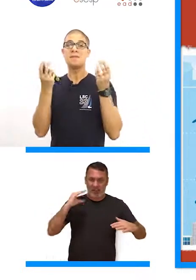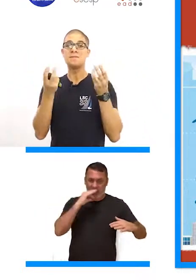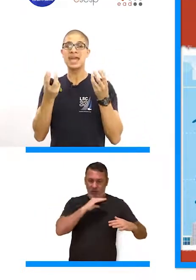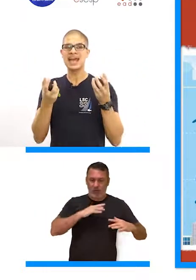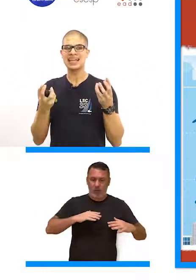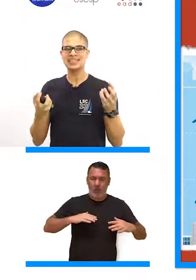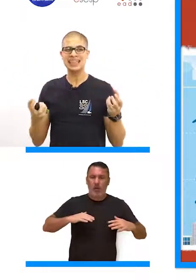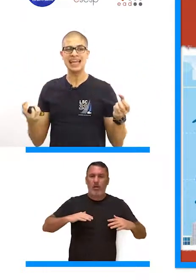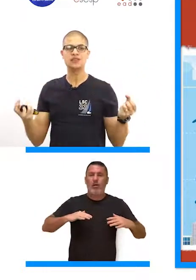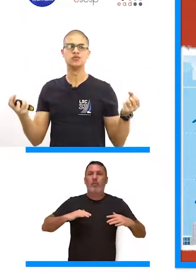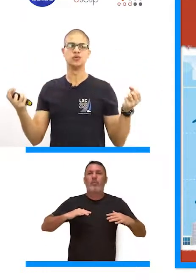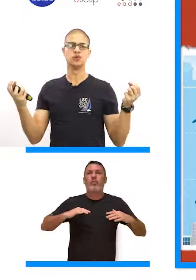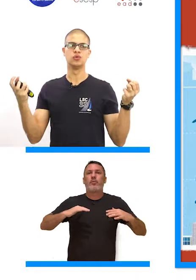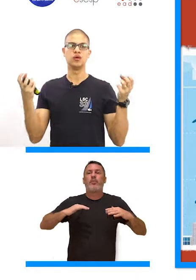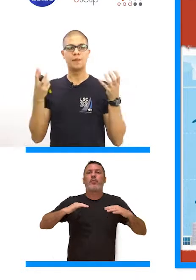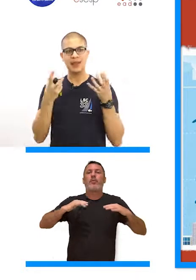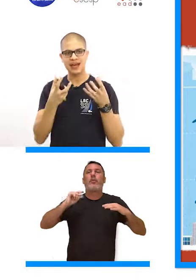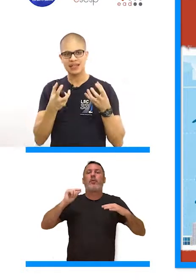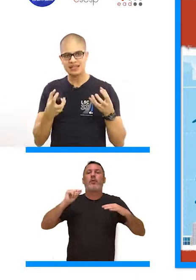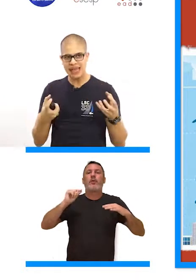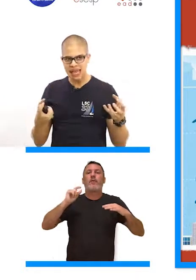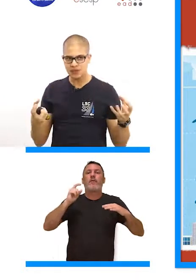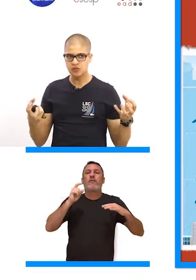vai perdendo